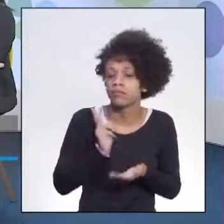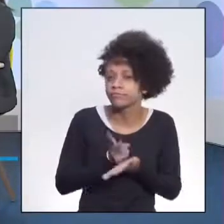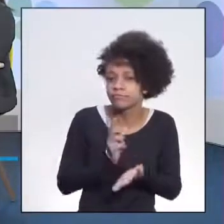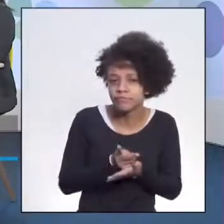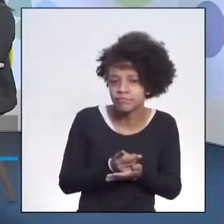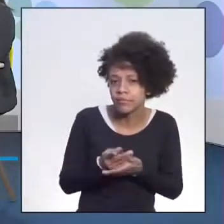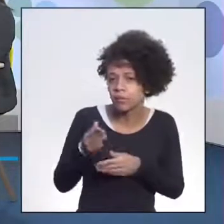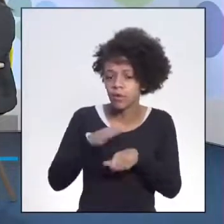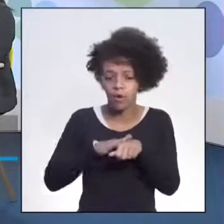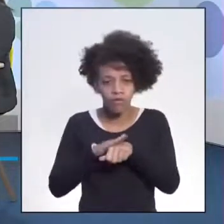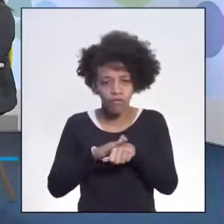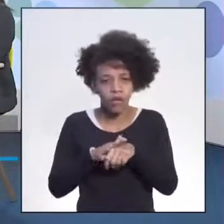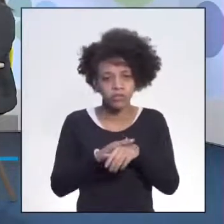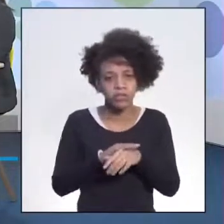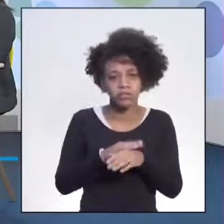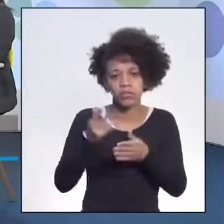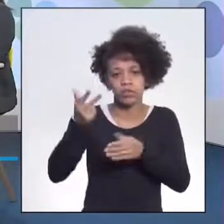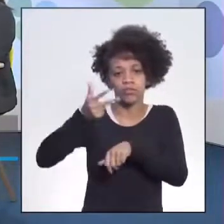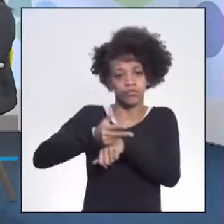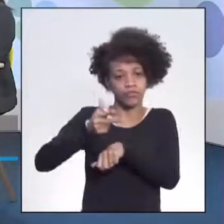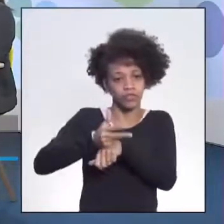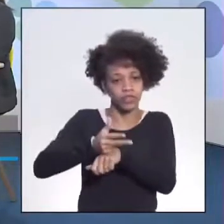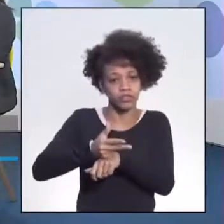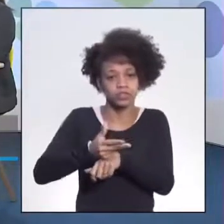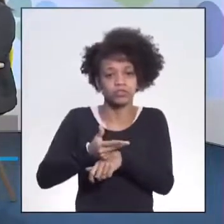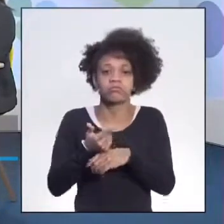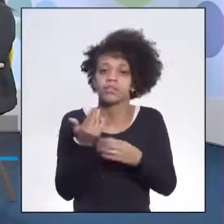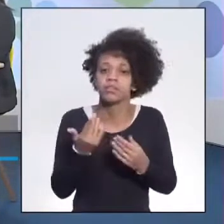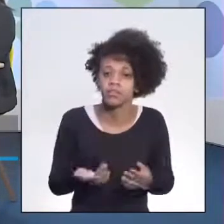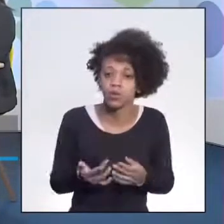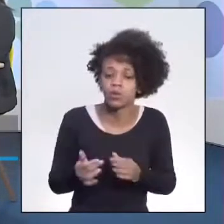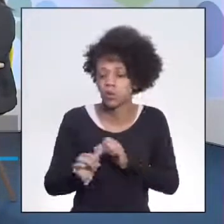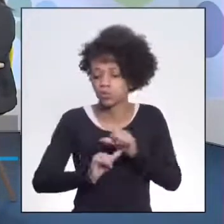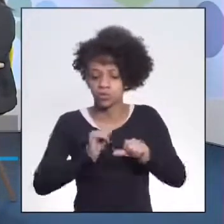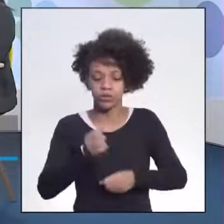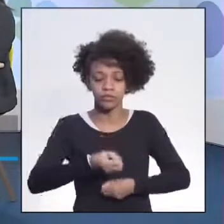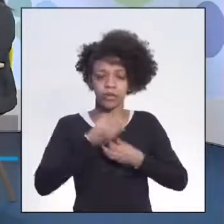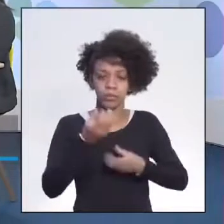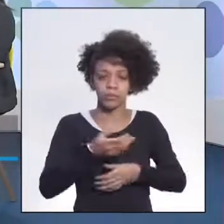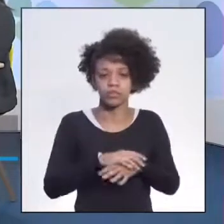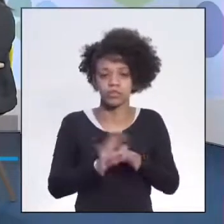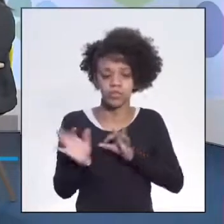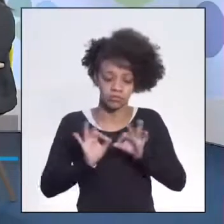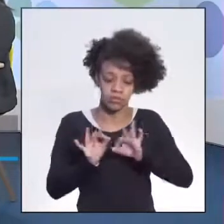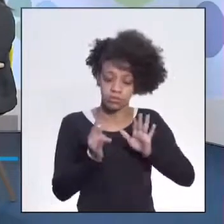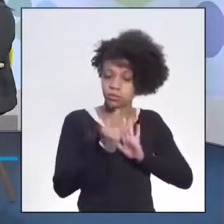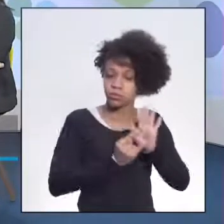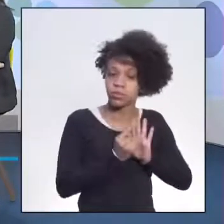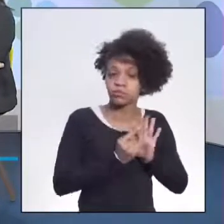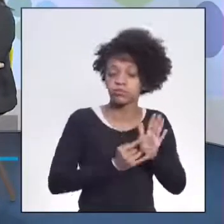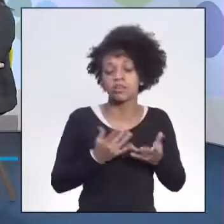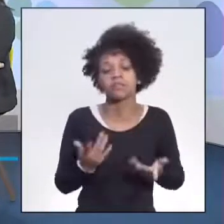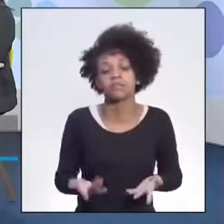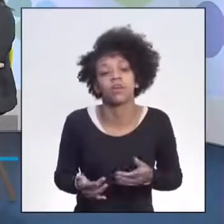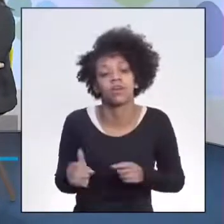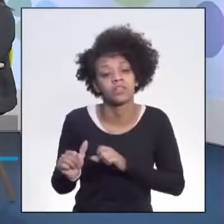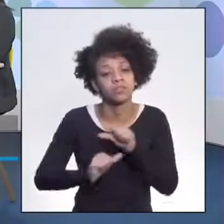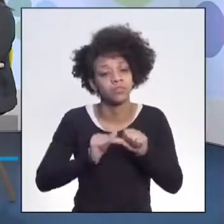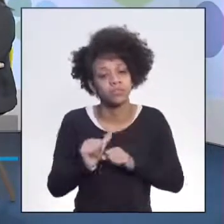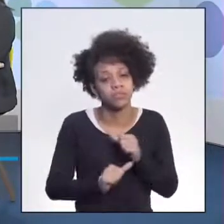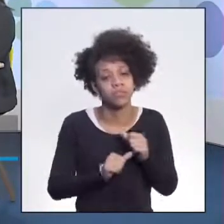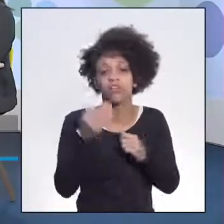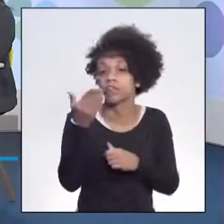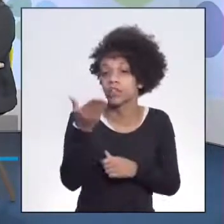diariamente através de vídeo, né? A gente se vê, a gente se fala, troca informações, acerta documentos. Então, essa mudança, vocês